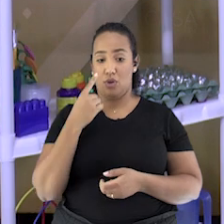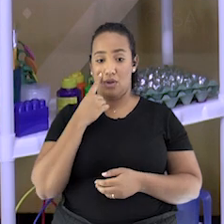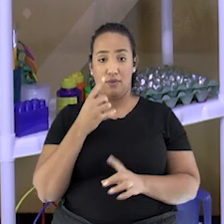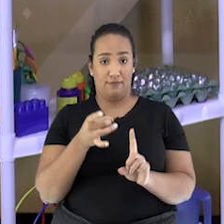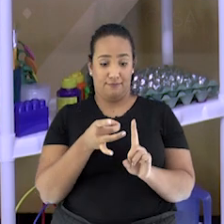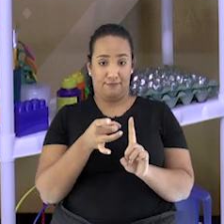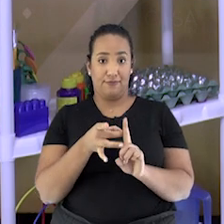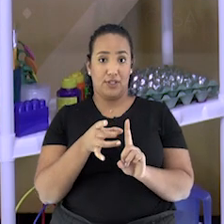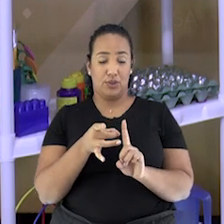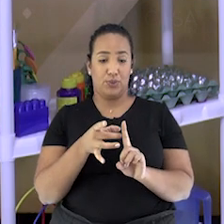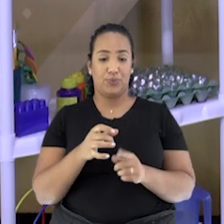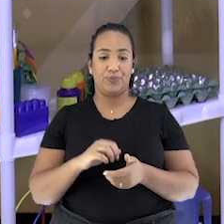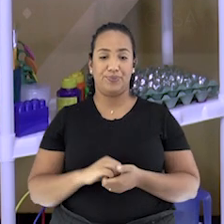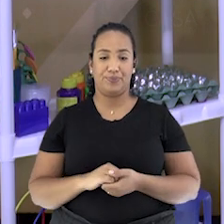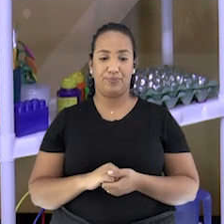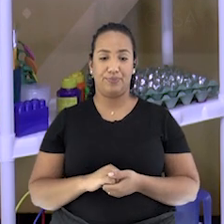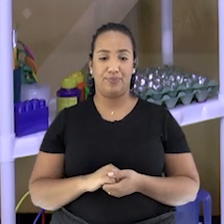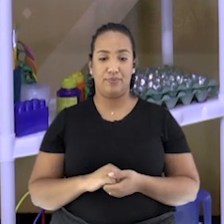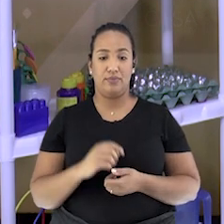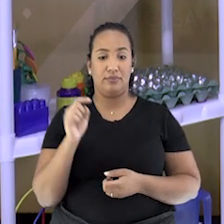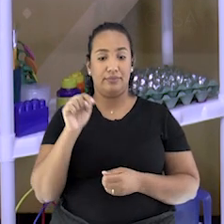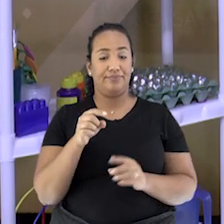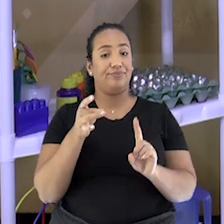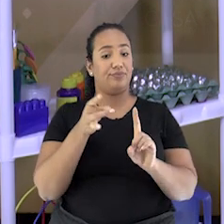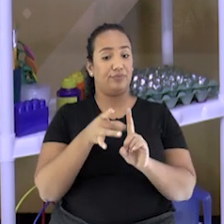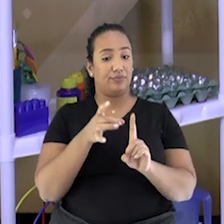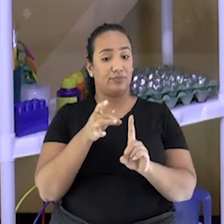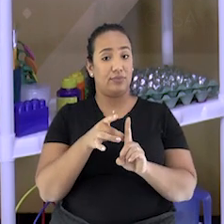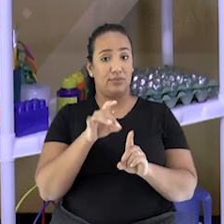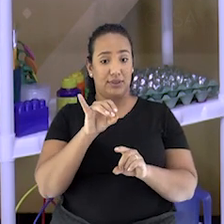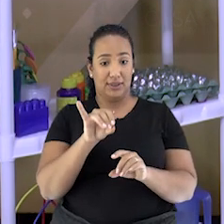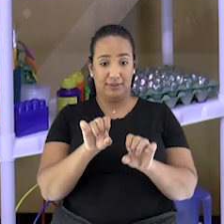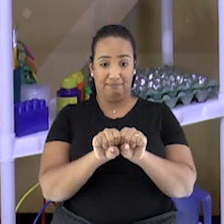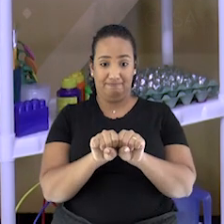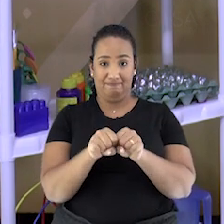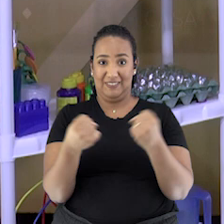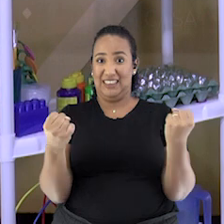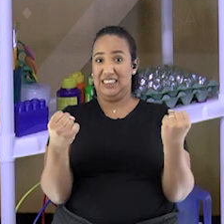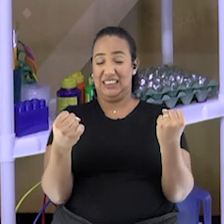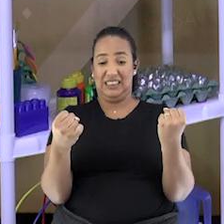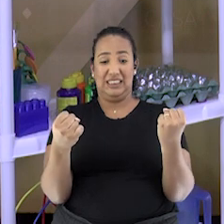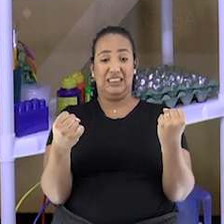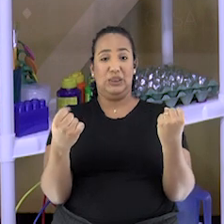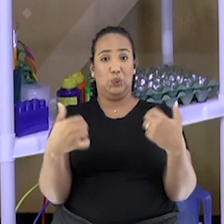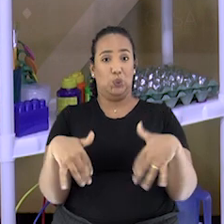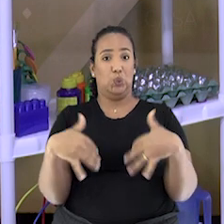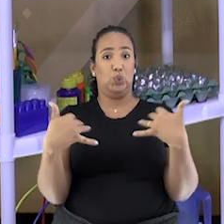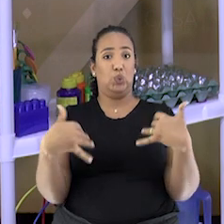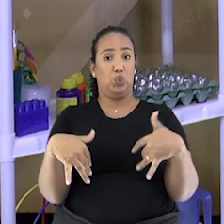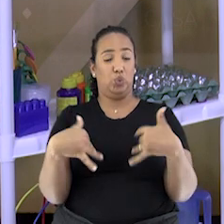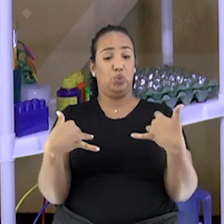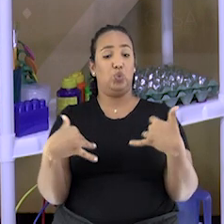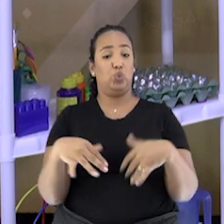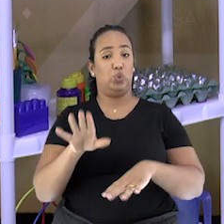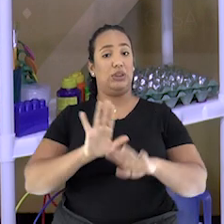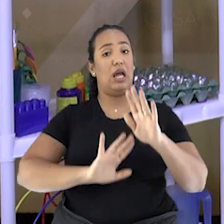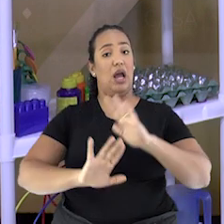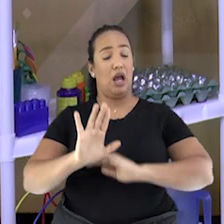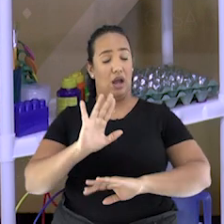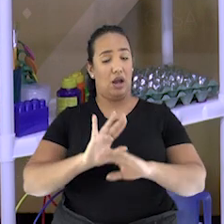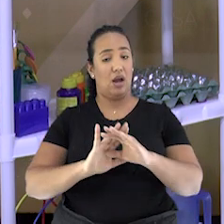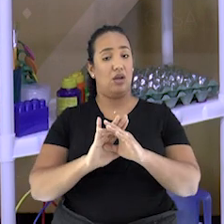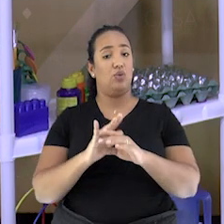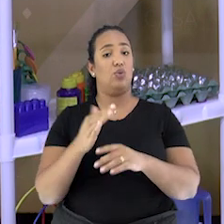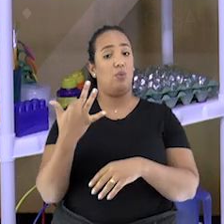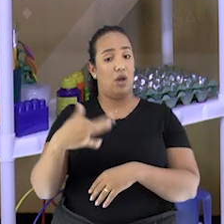quando quebra, devemos ter muito cuidado, pois ele pode nos cortar. O vidro é muito perigoso. Então, se